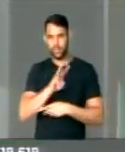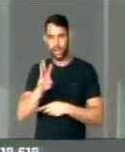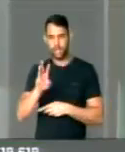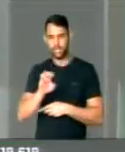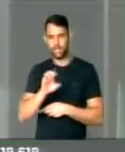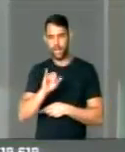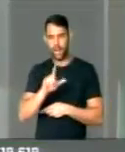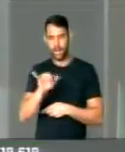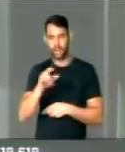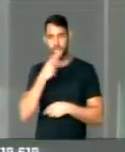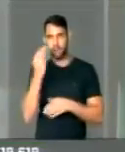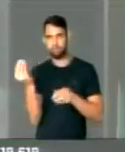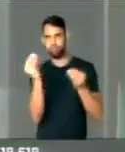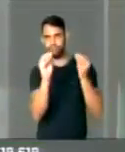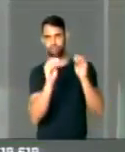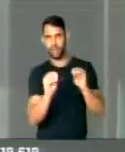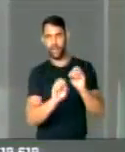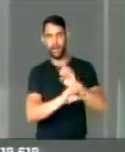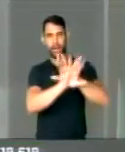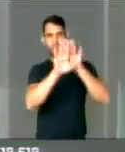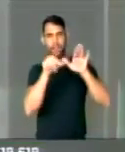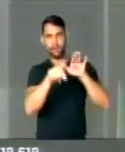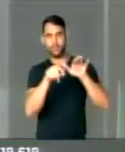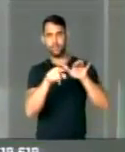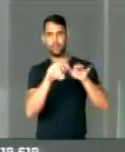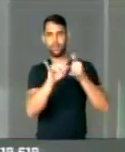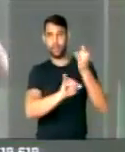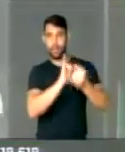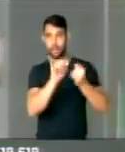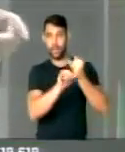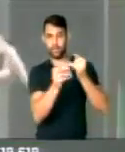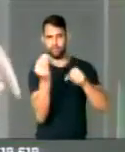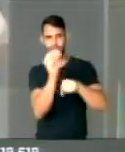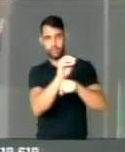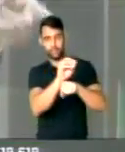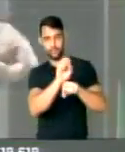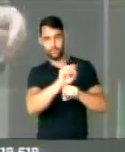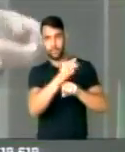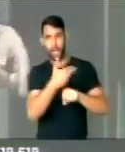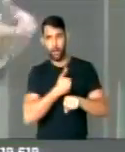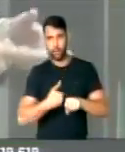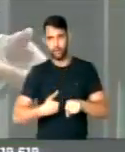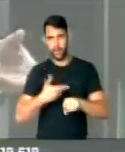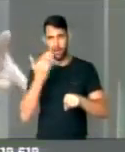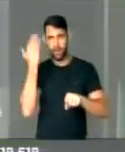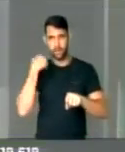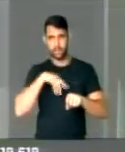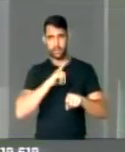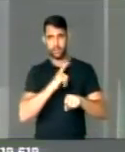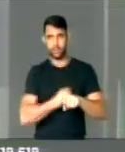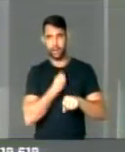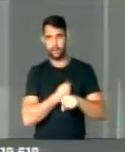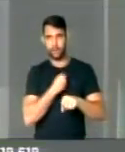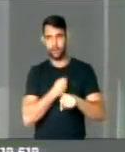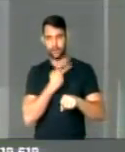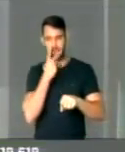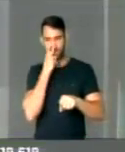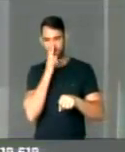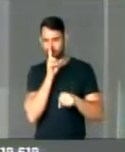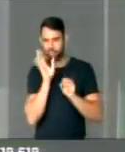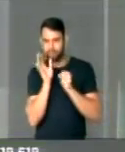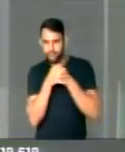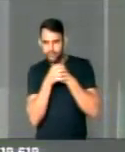gastos eram publicados no portal da transparência. Portanto, no portal da transparência do governo anterior no Maranhão, havia um